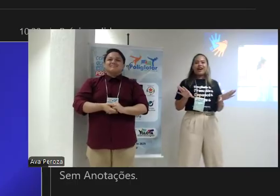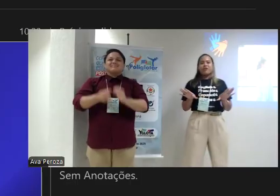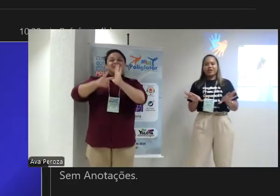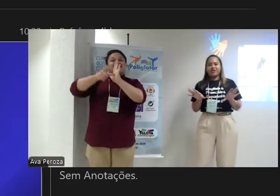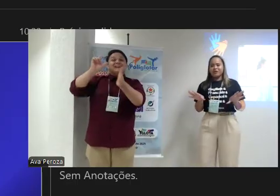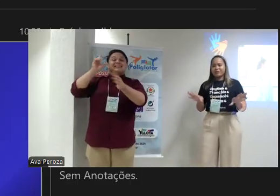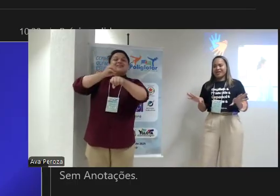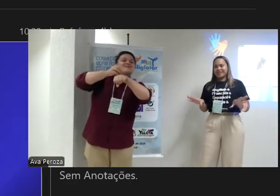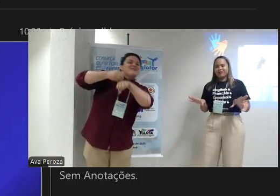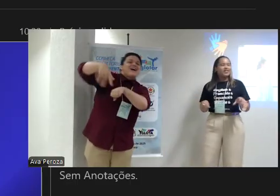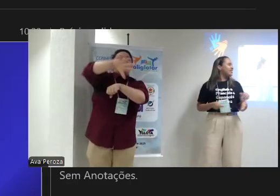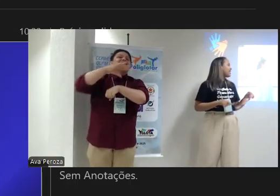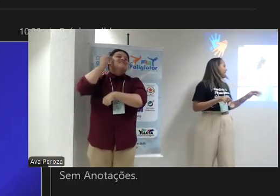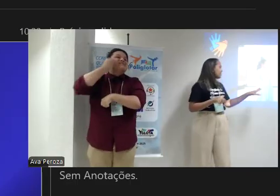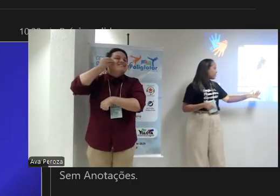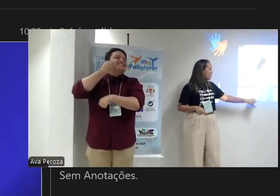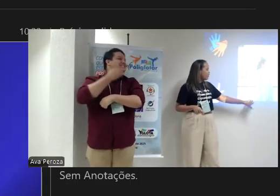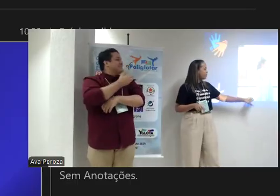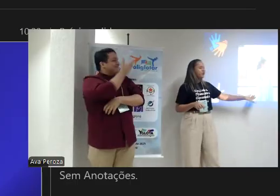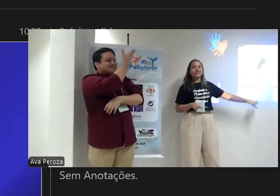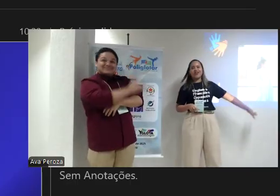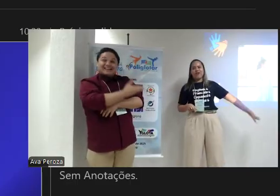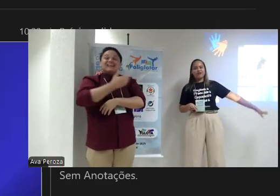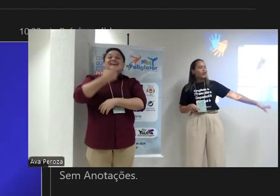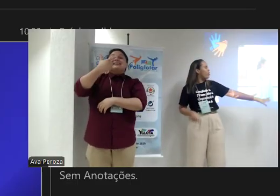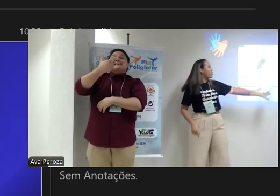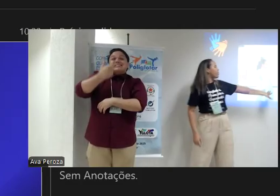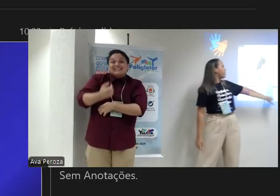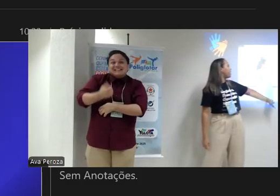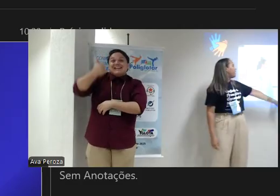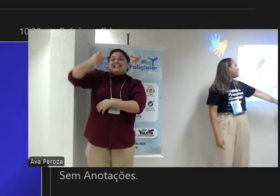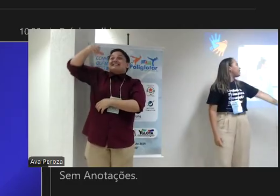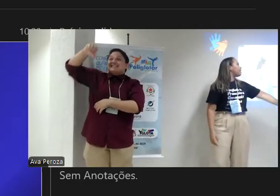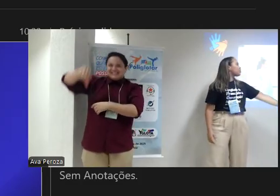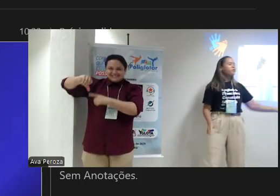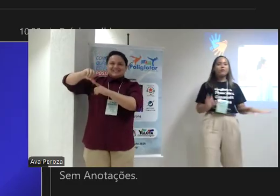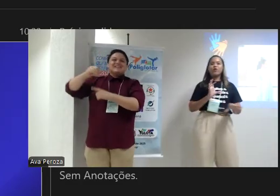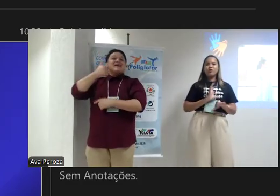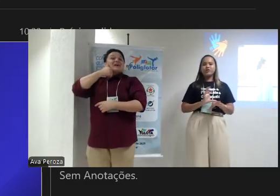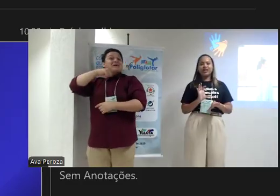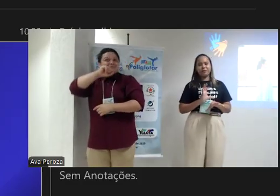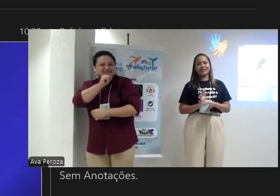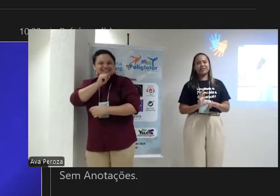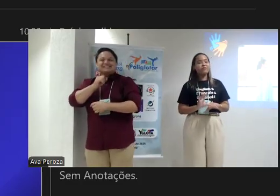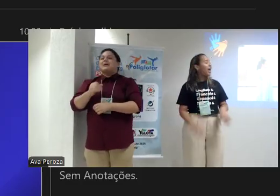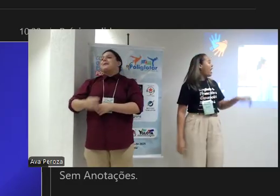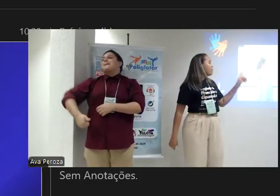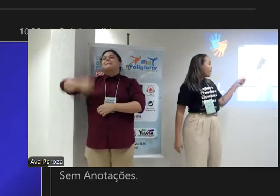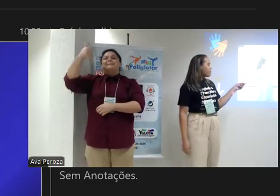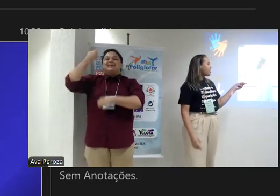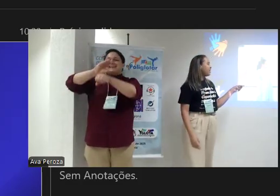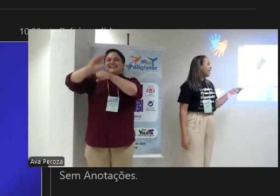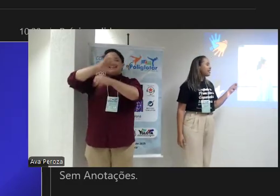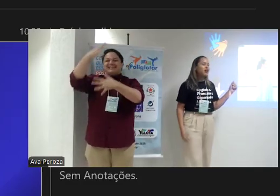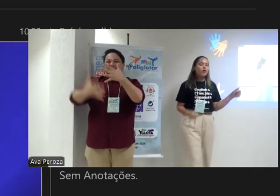Antes, quero compartilhar uma experiência com vocês. Essa sou eu, em 2019, com a minha mãe, e nosso primeiro curso de Libras.